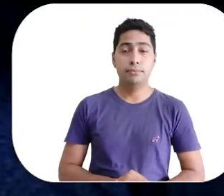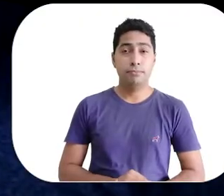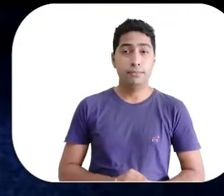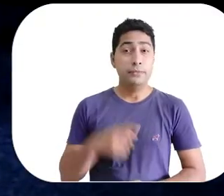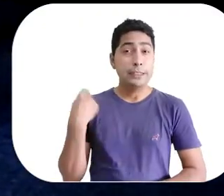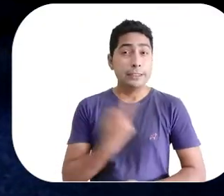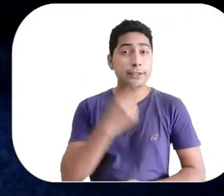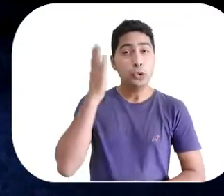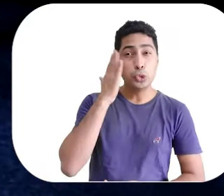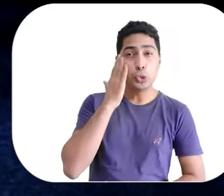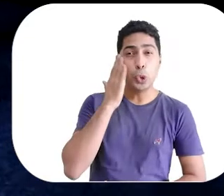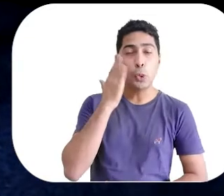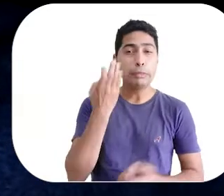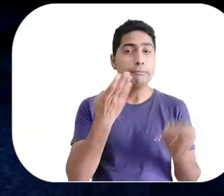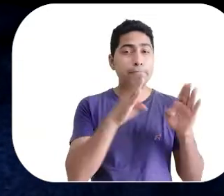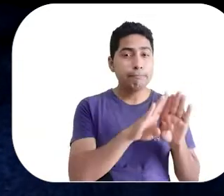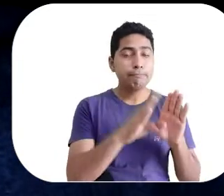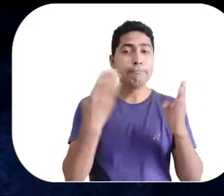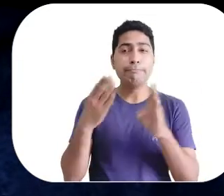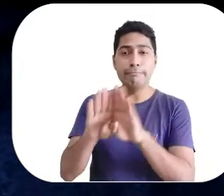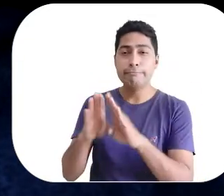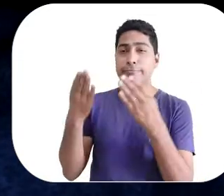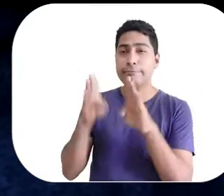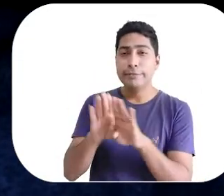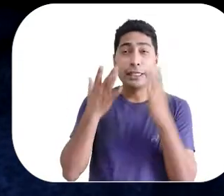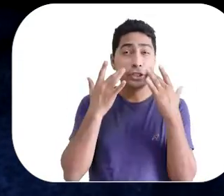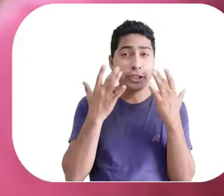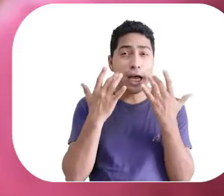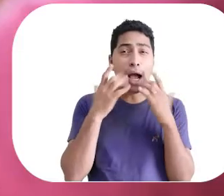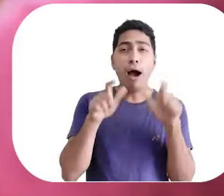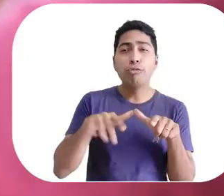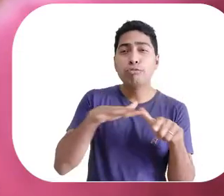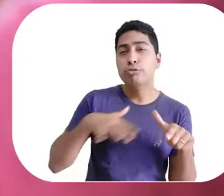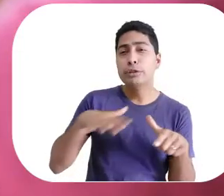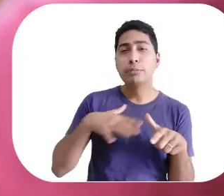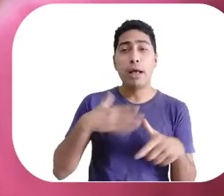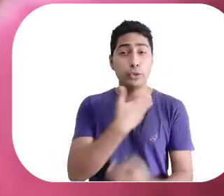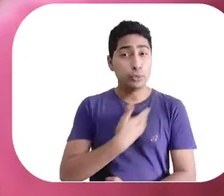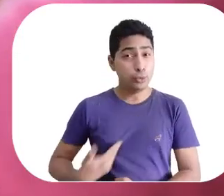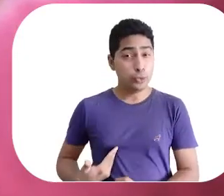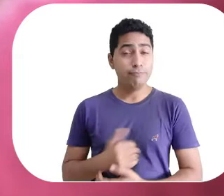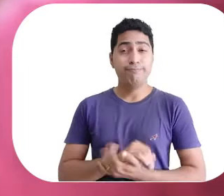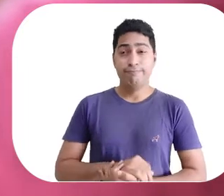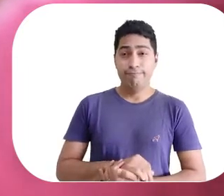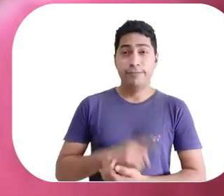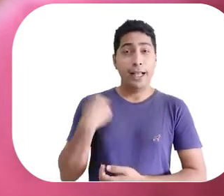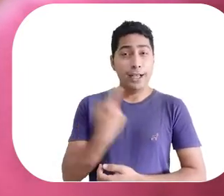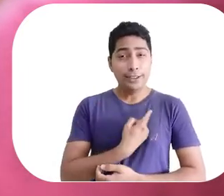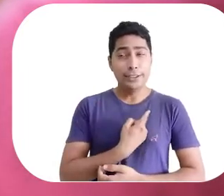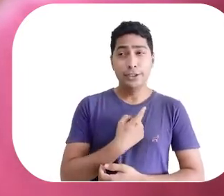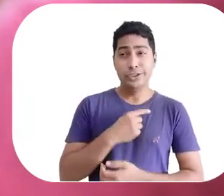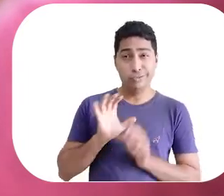Quando a gente ficou sabendo do fechamento, né, dos teatros, dos espaços públicos, a